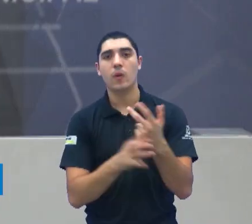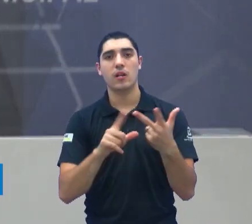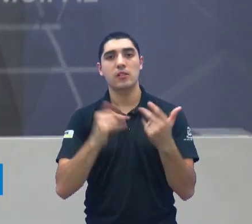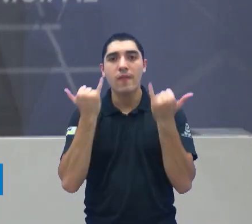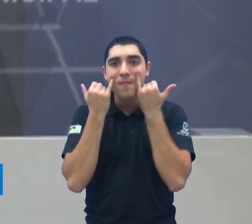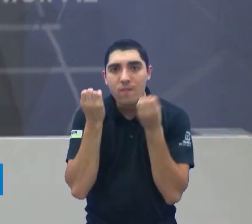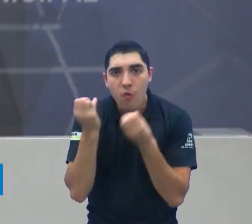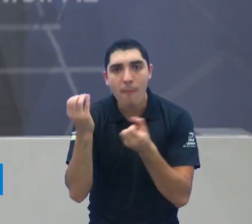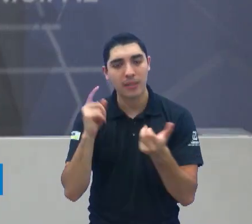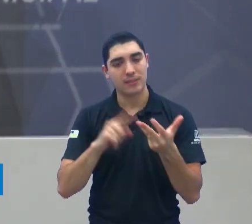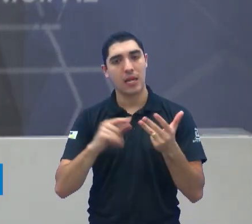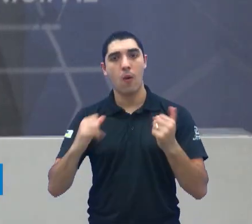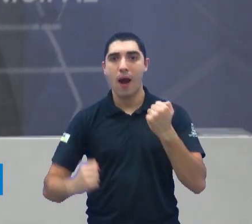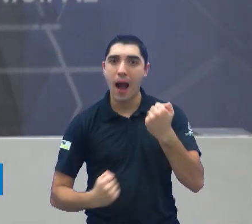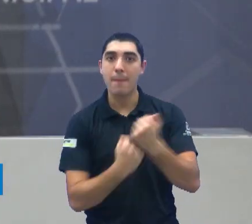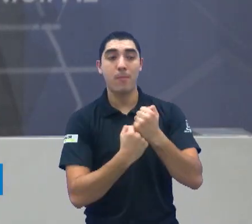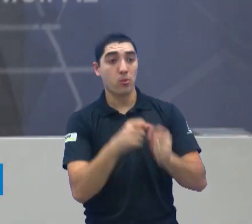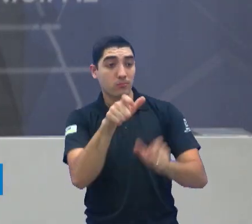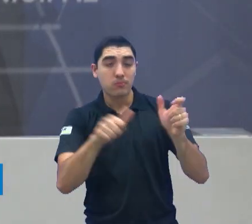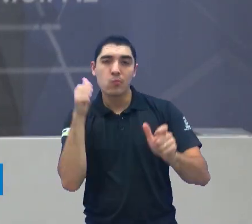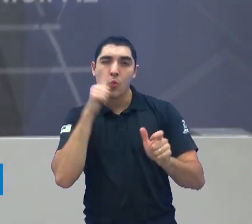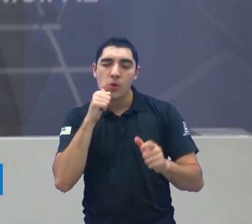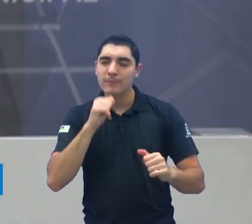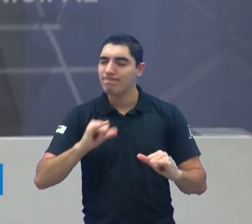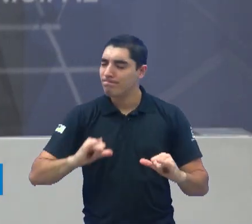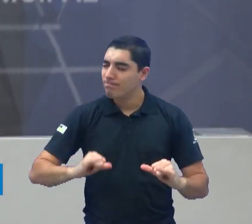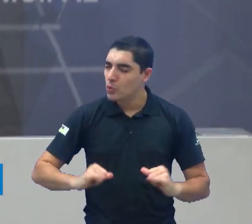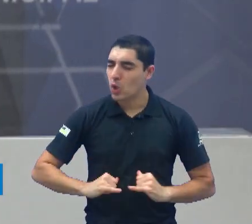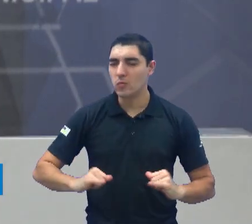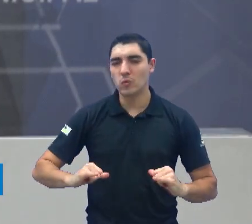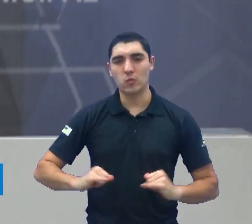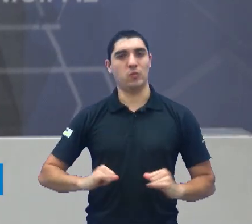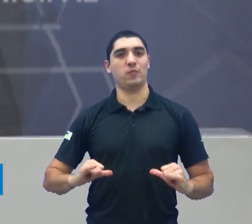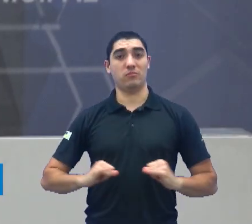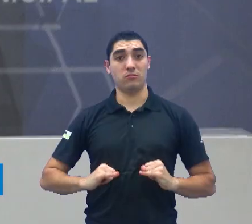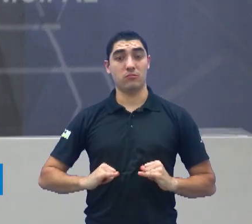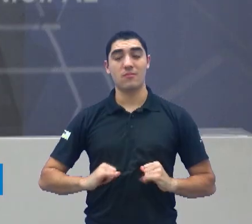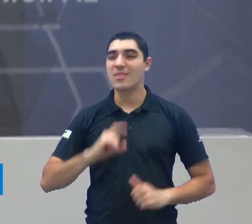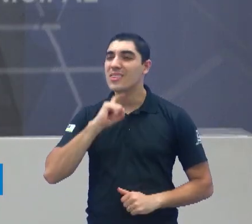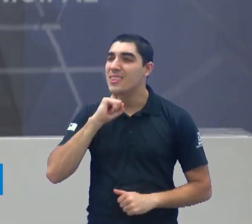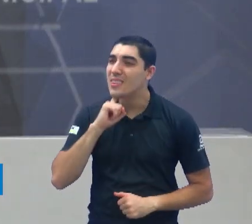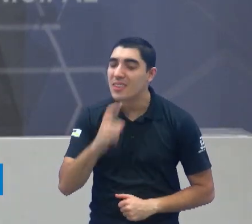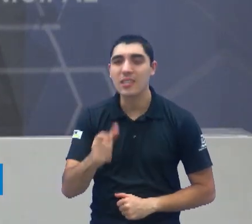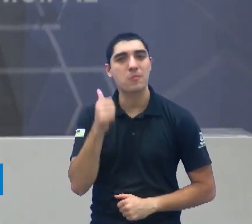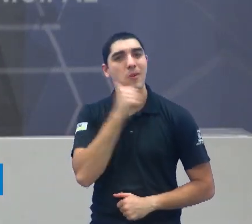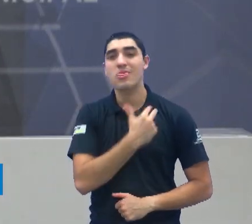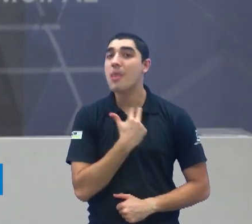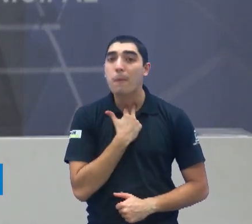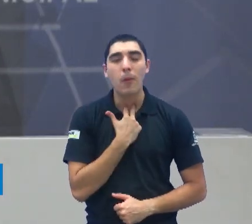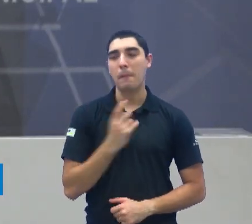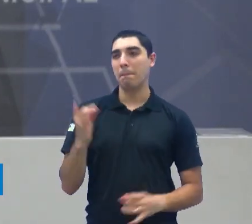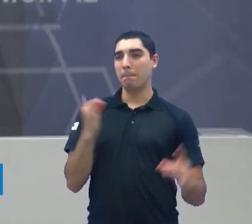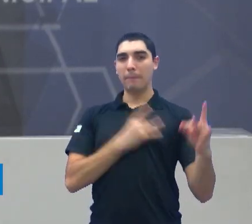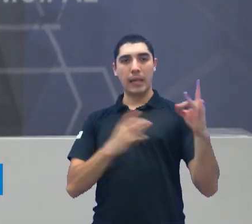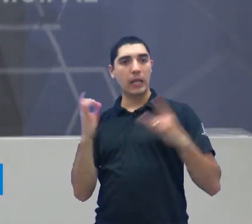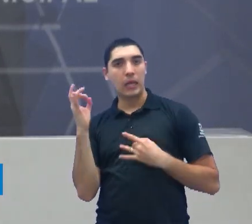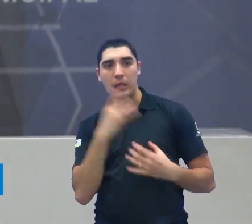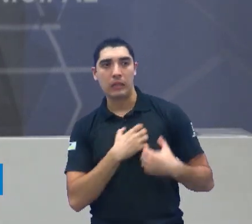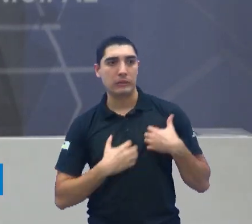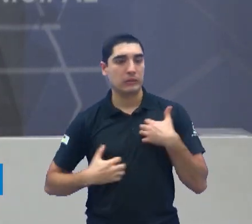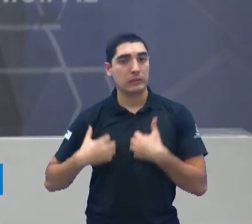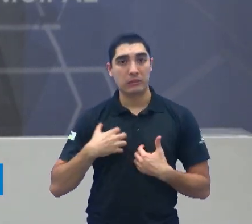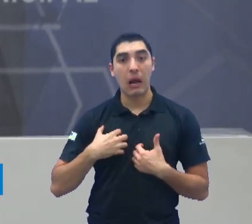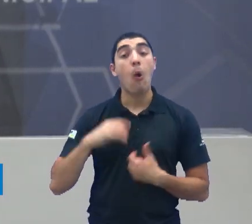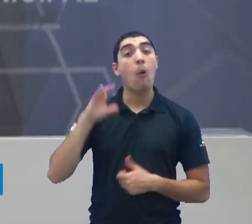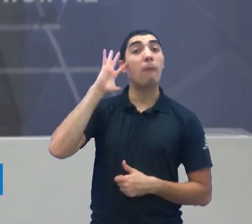para quem sofre violência. Porque nenhuma mulher deve viver com medo, nenhuma mulher deve achar